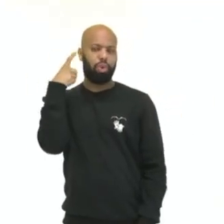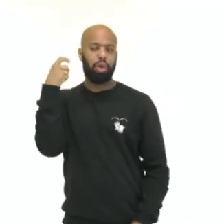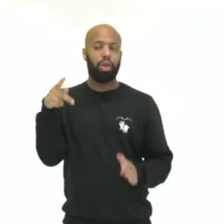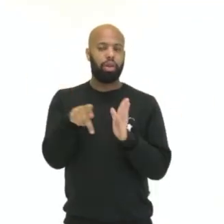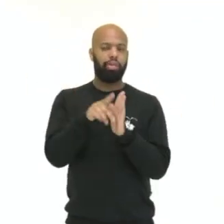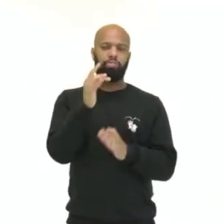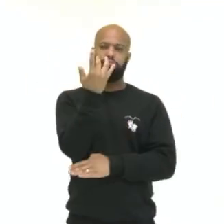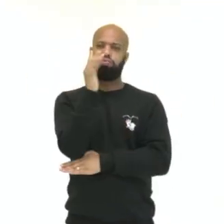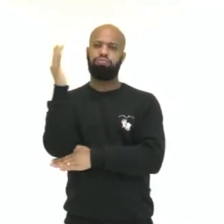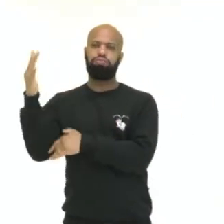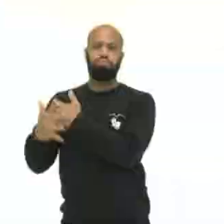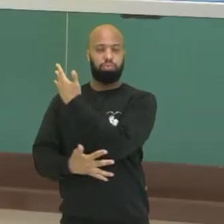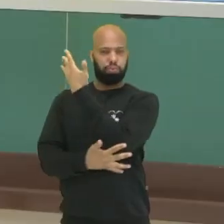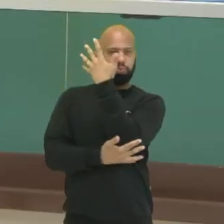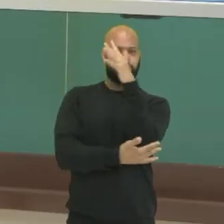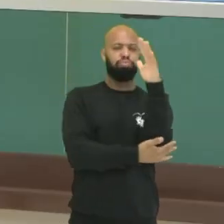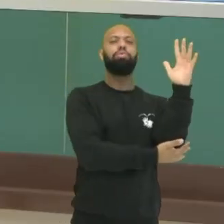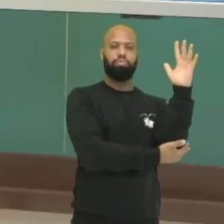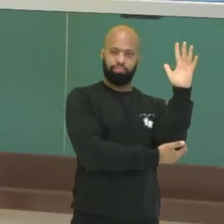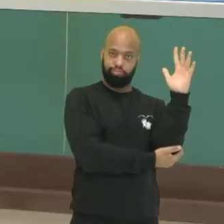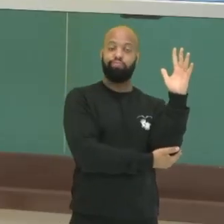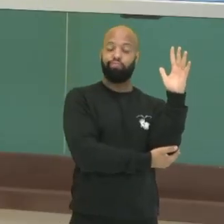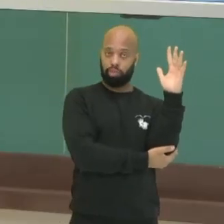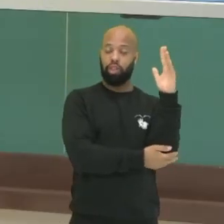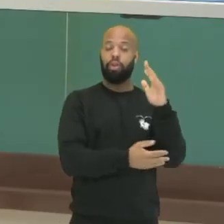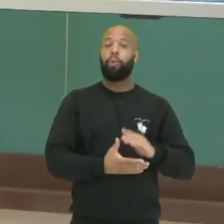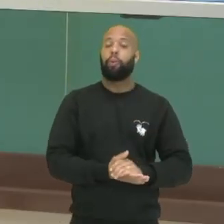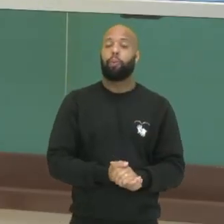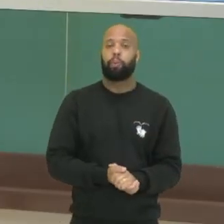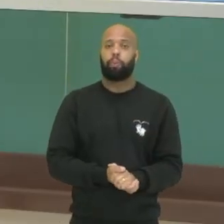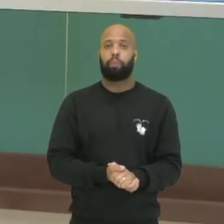e etc. Gente, olha,